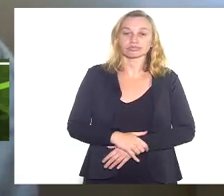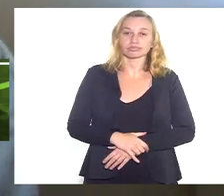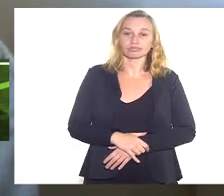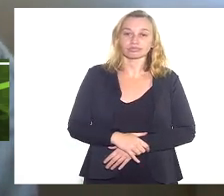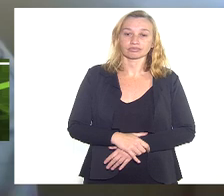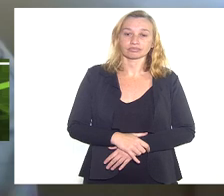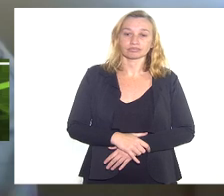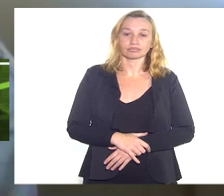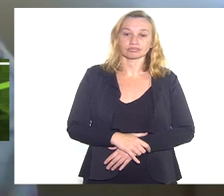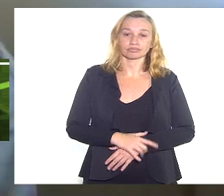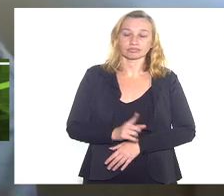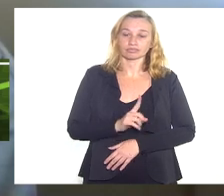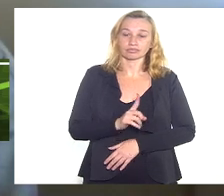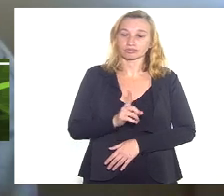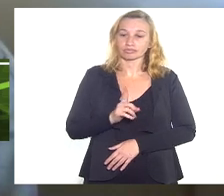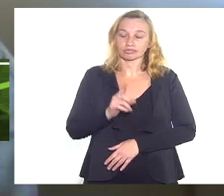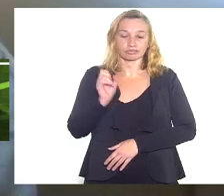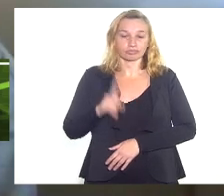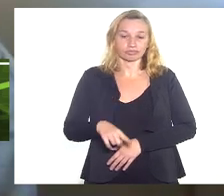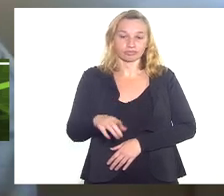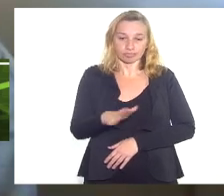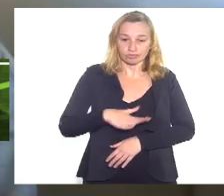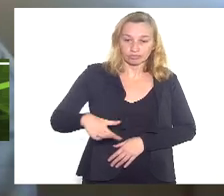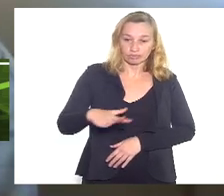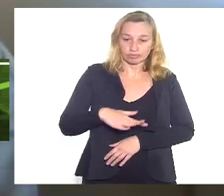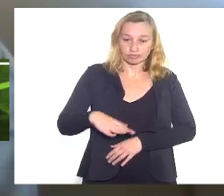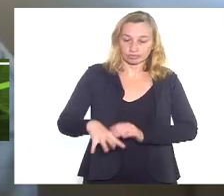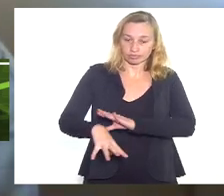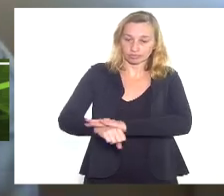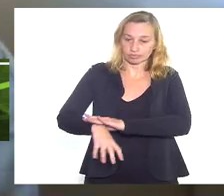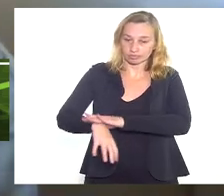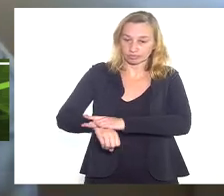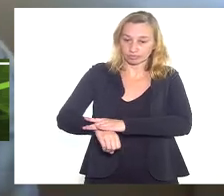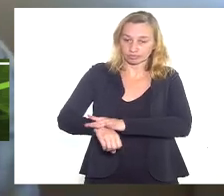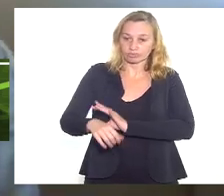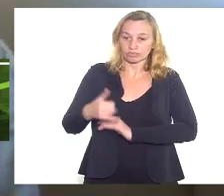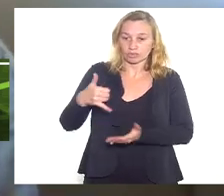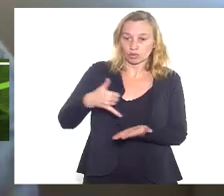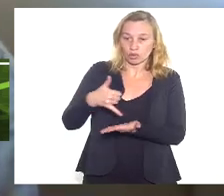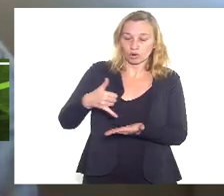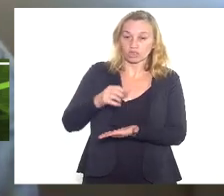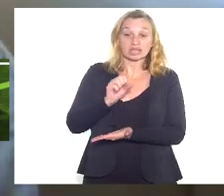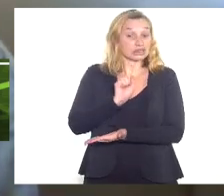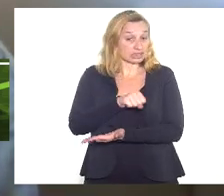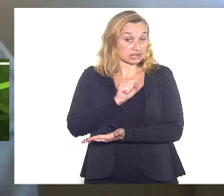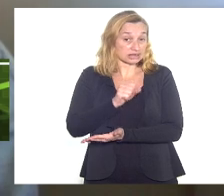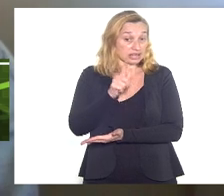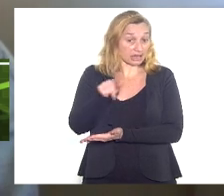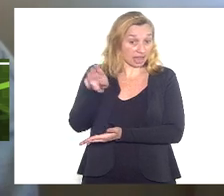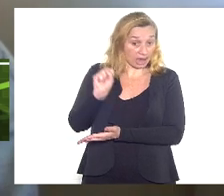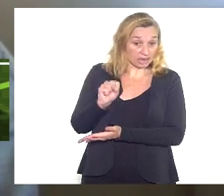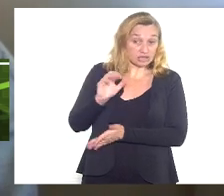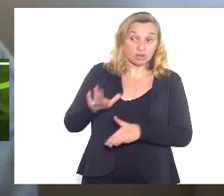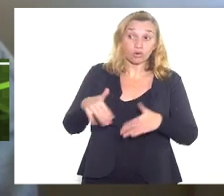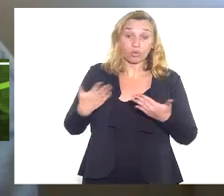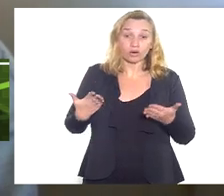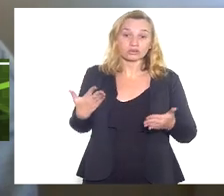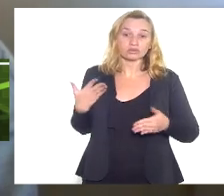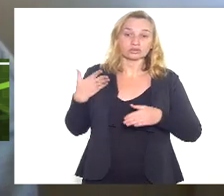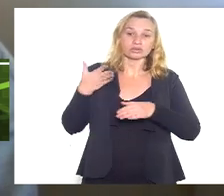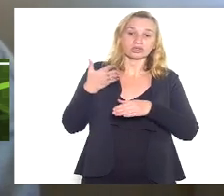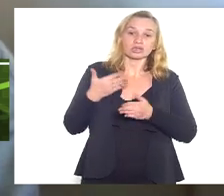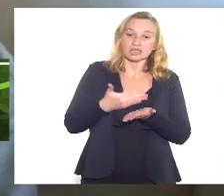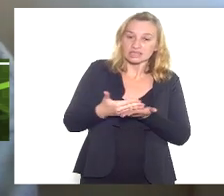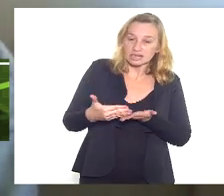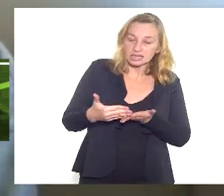que não é um campo que vai extrair óleo, vai extrair gás? Quando isso poderá entrar em